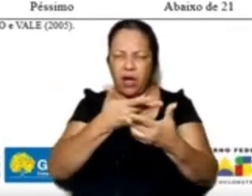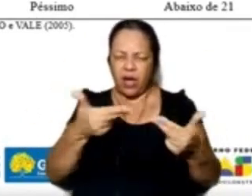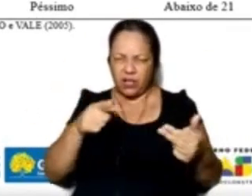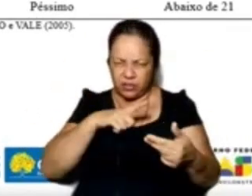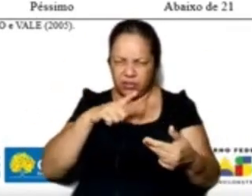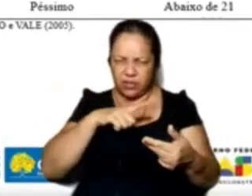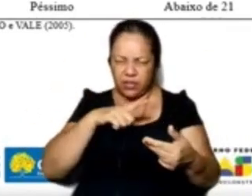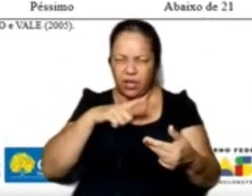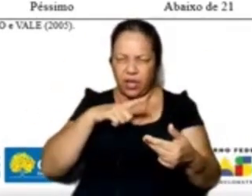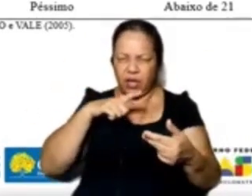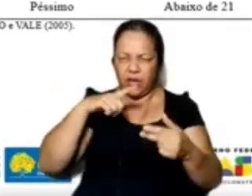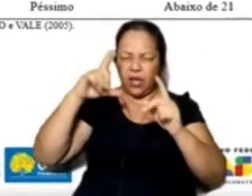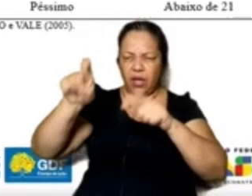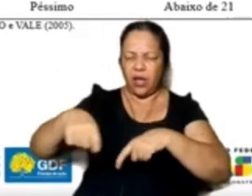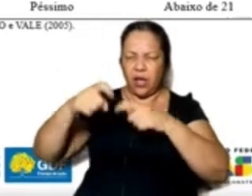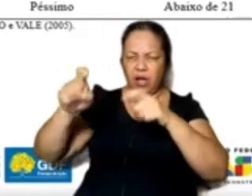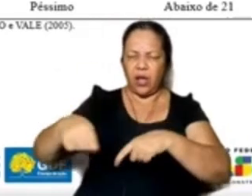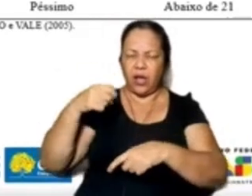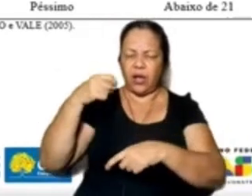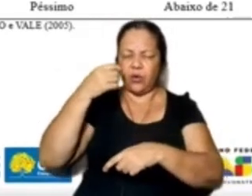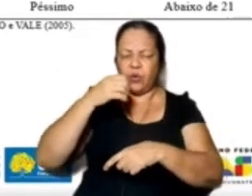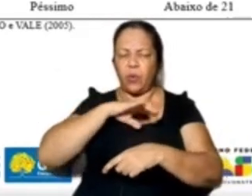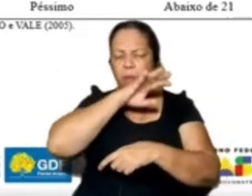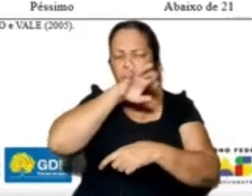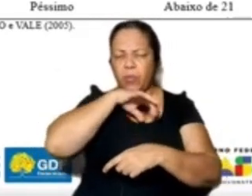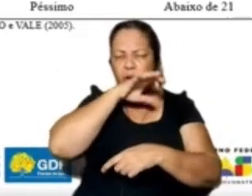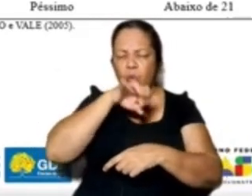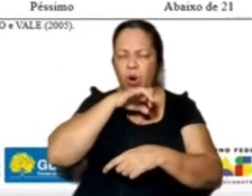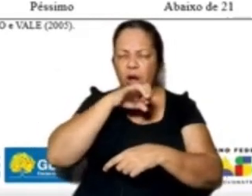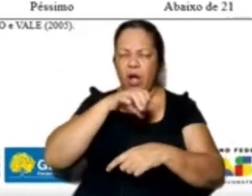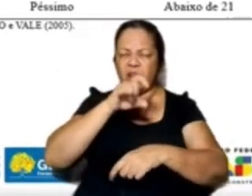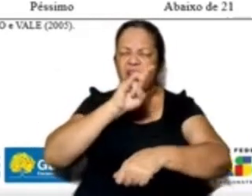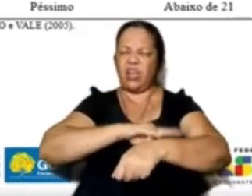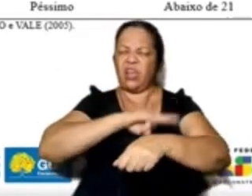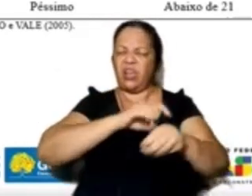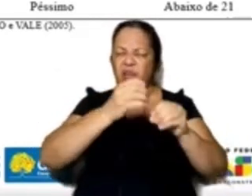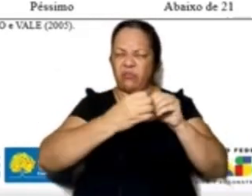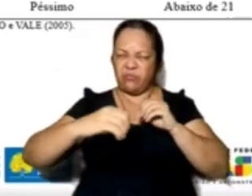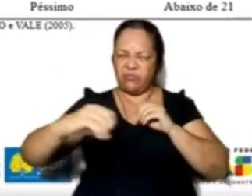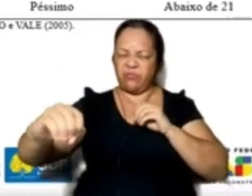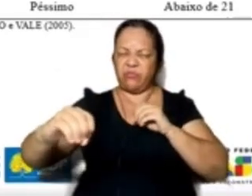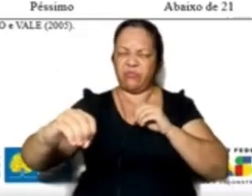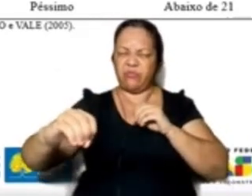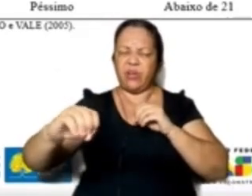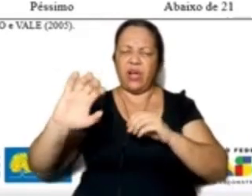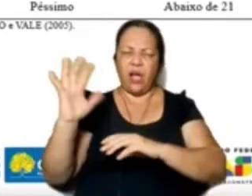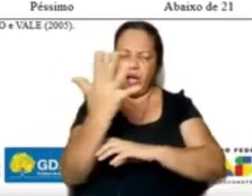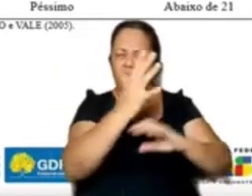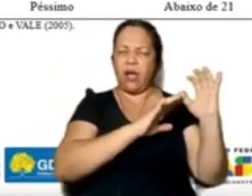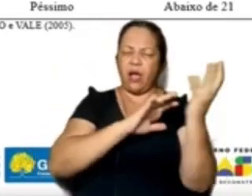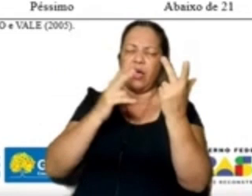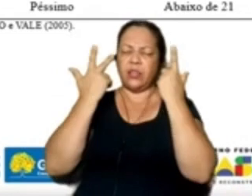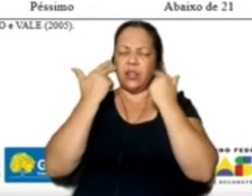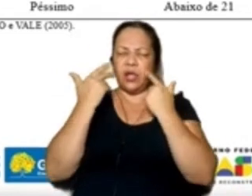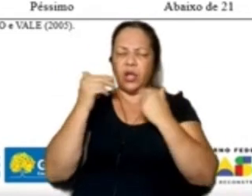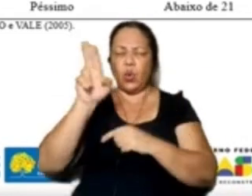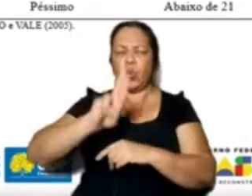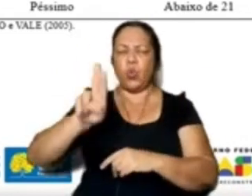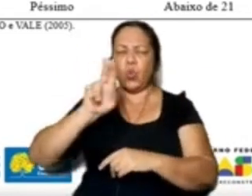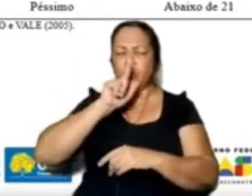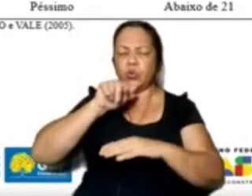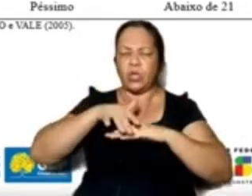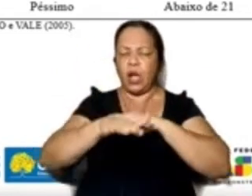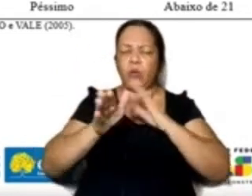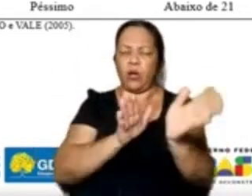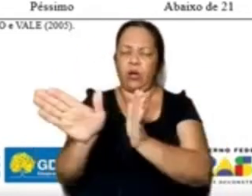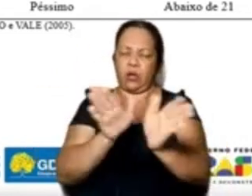agropecuária convencional, esgoto na nascente, existência de vegetação nativa, uso da água da nascente, o acesso e